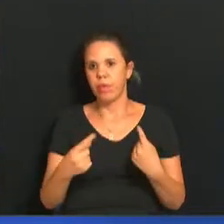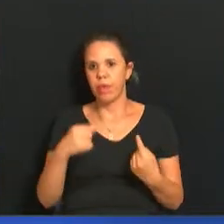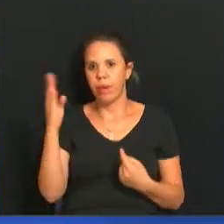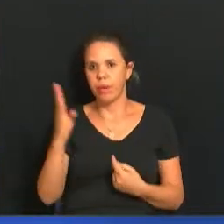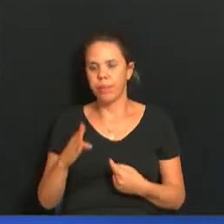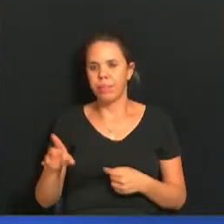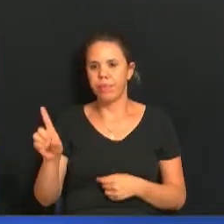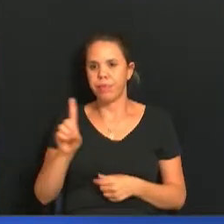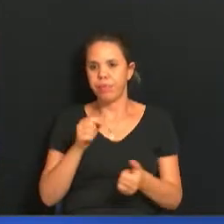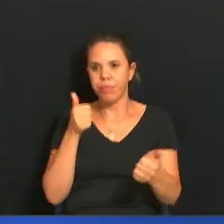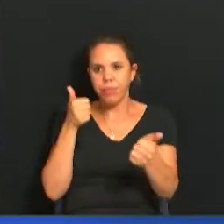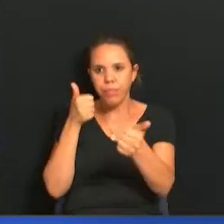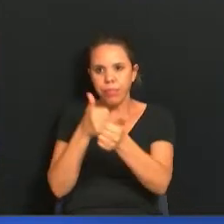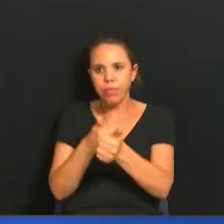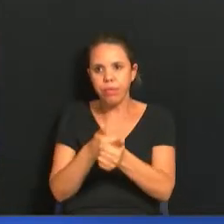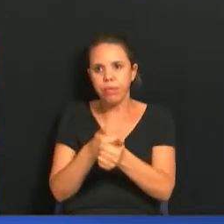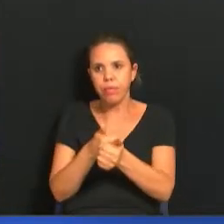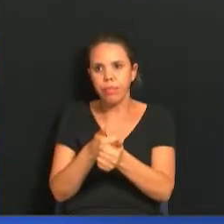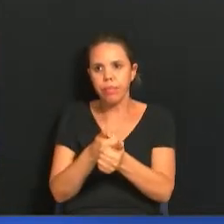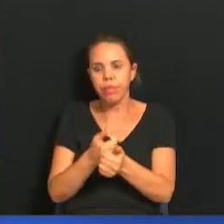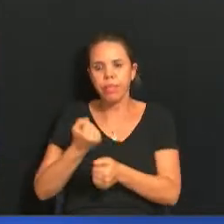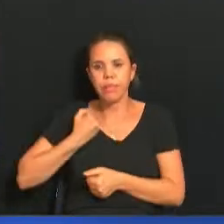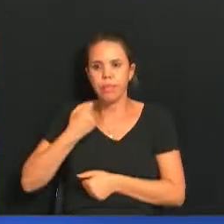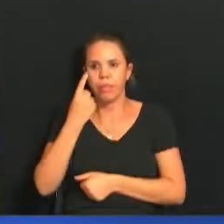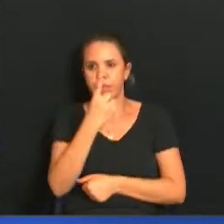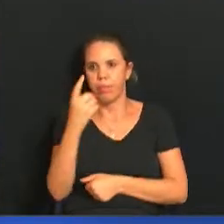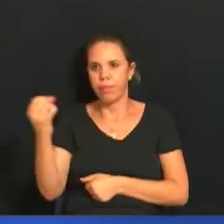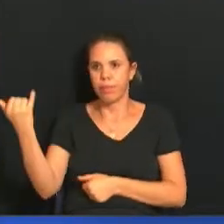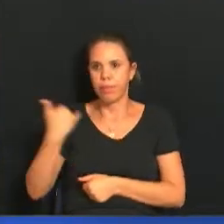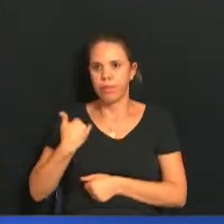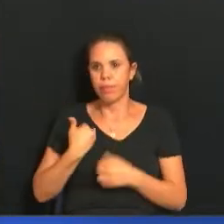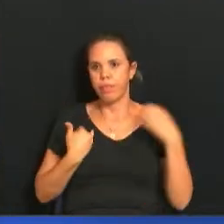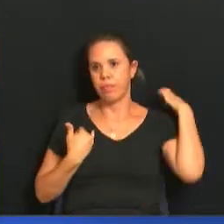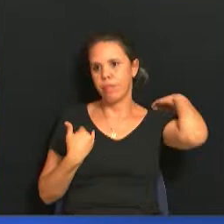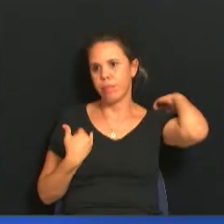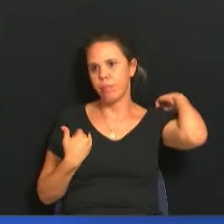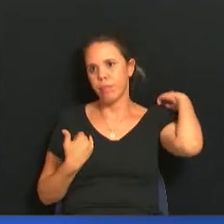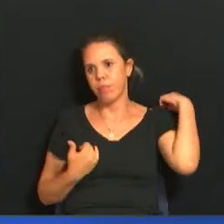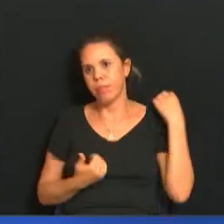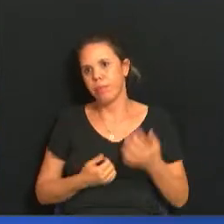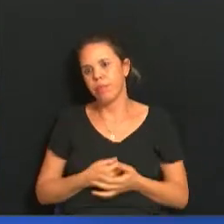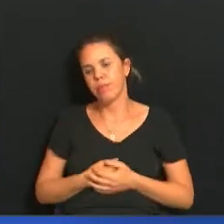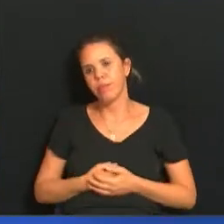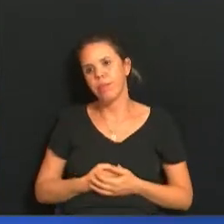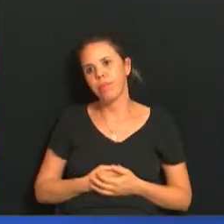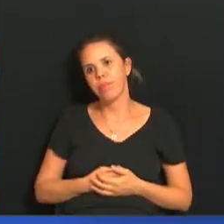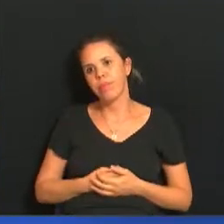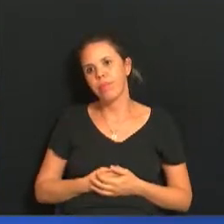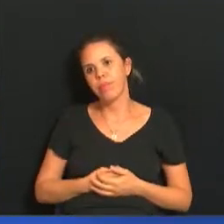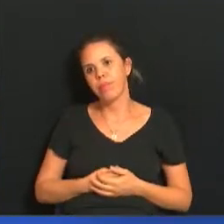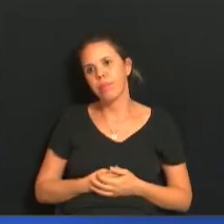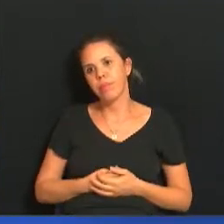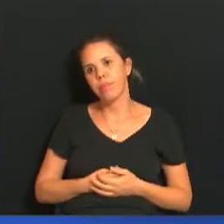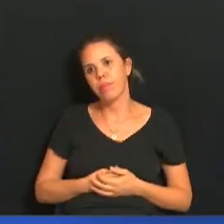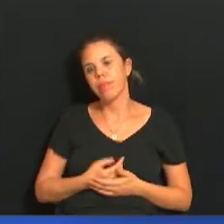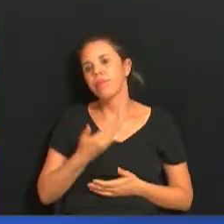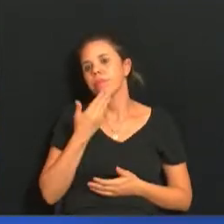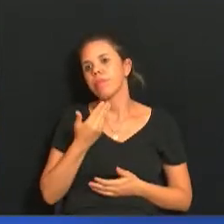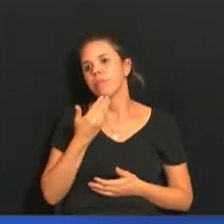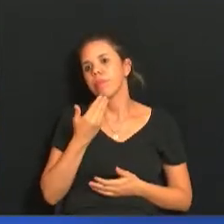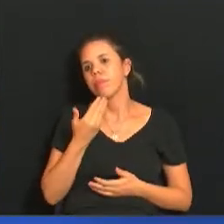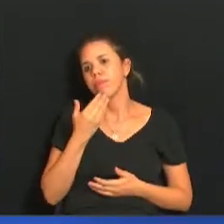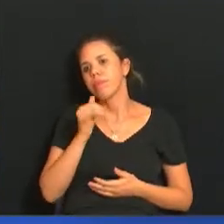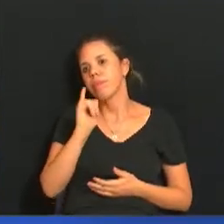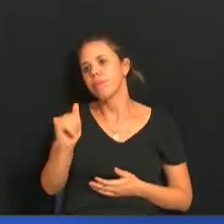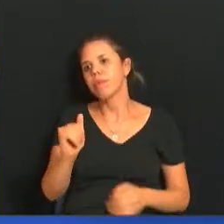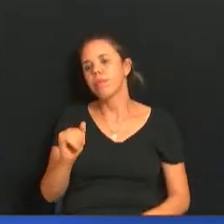estiver perto do número 110, ele vai me avisar. Tá? Então, uma forma fácil para eu dizer para